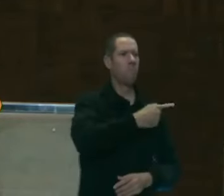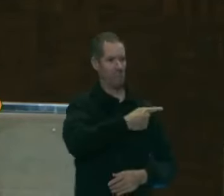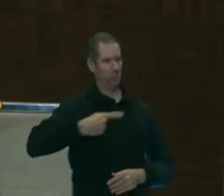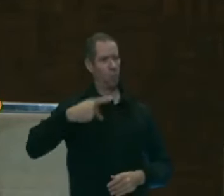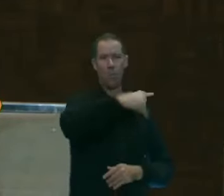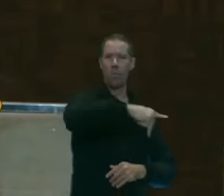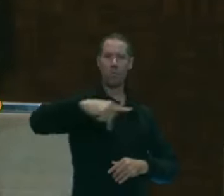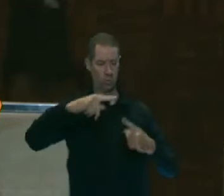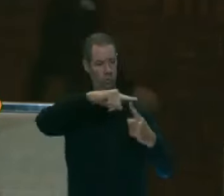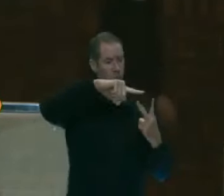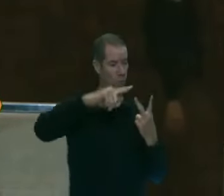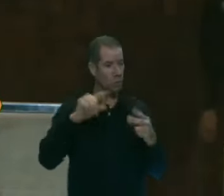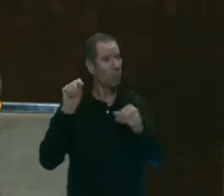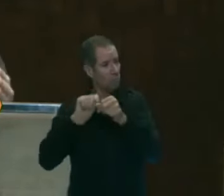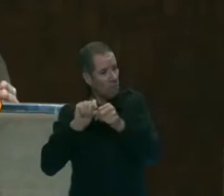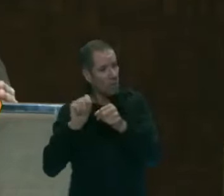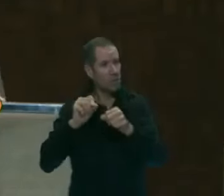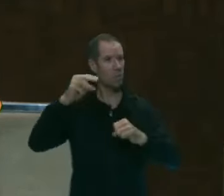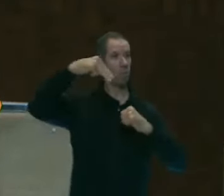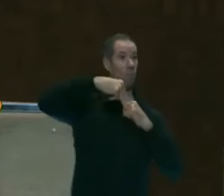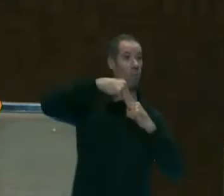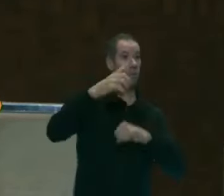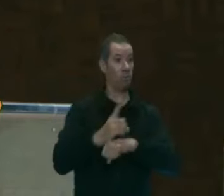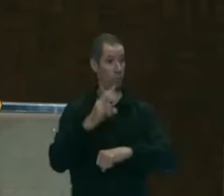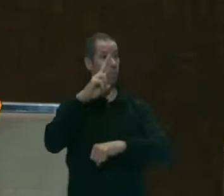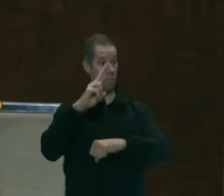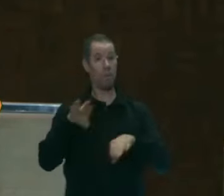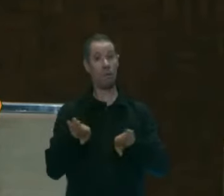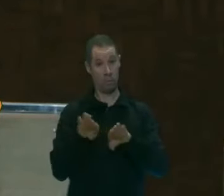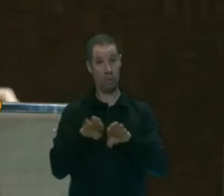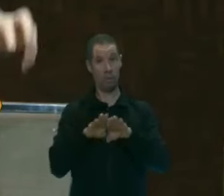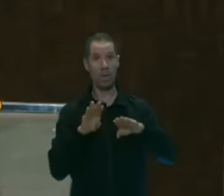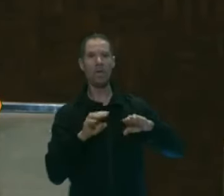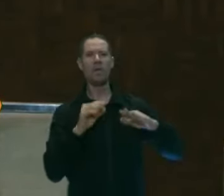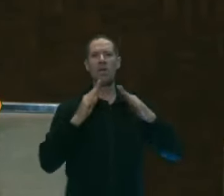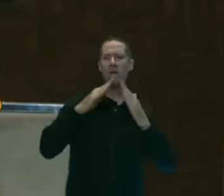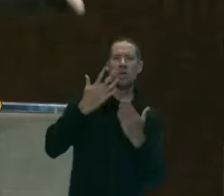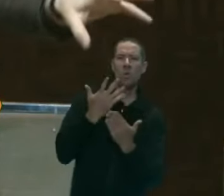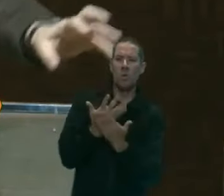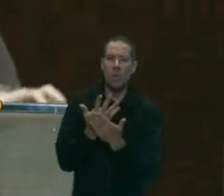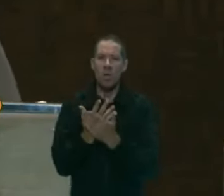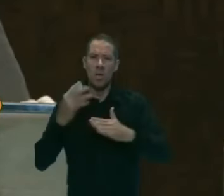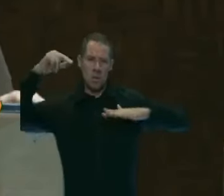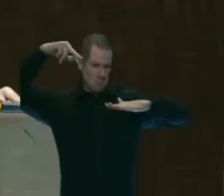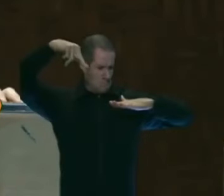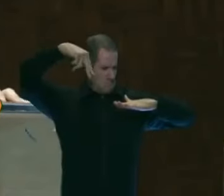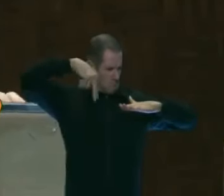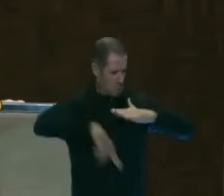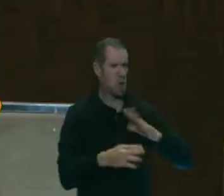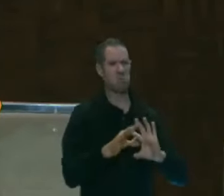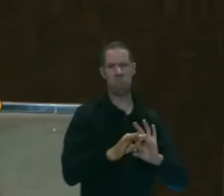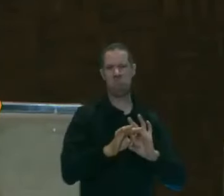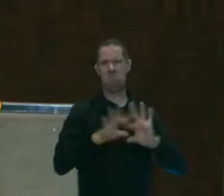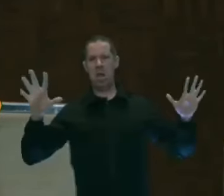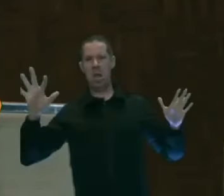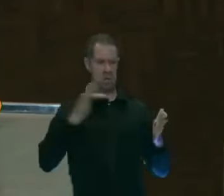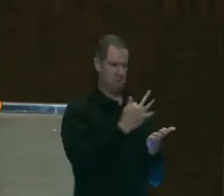professores para fazerem mestrado e doutorado em instituições mergulhadas no liberalismo